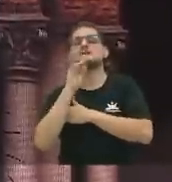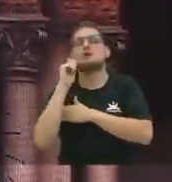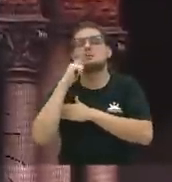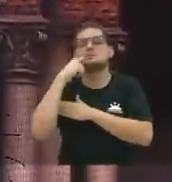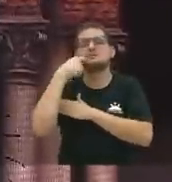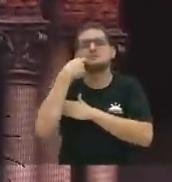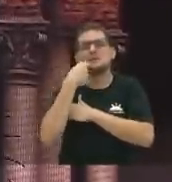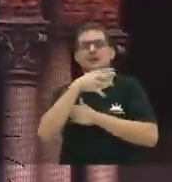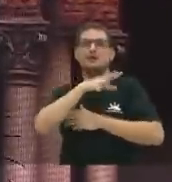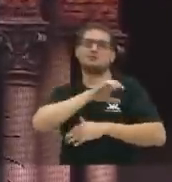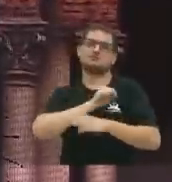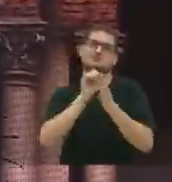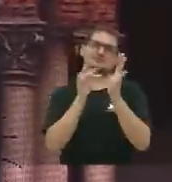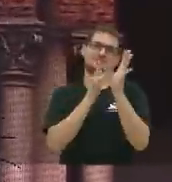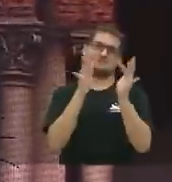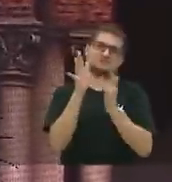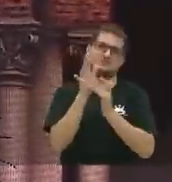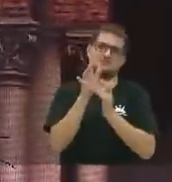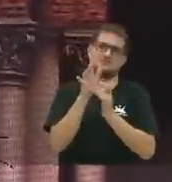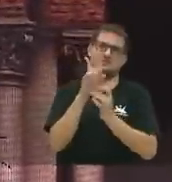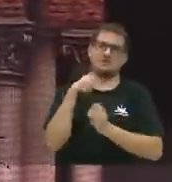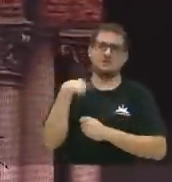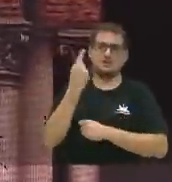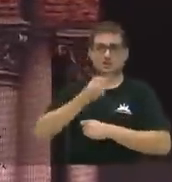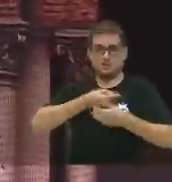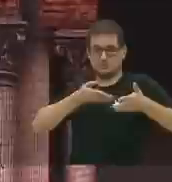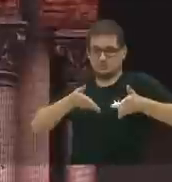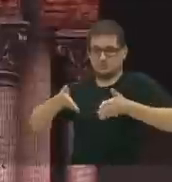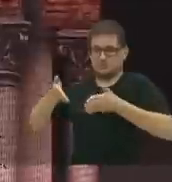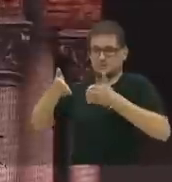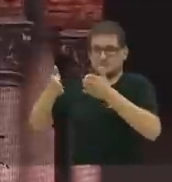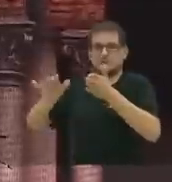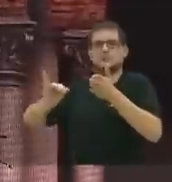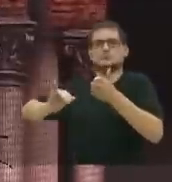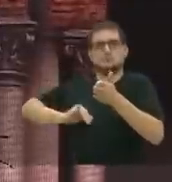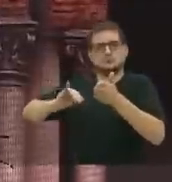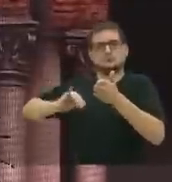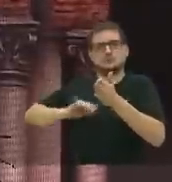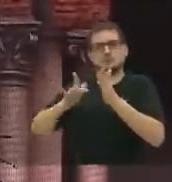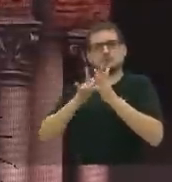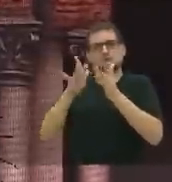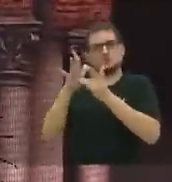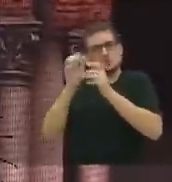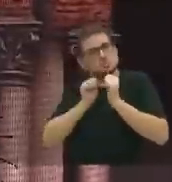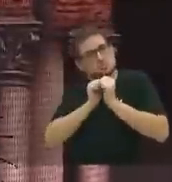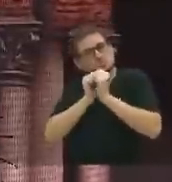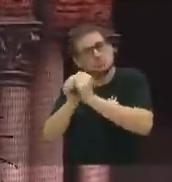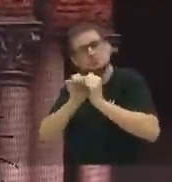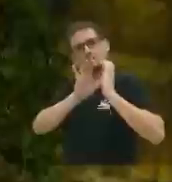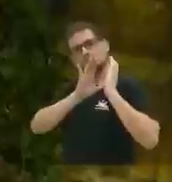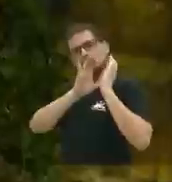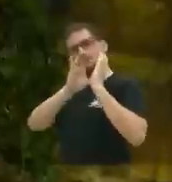ir na via dolorosa com o Senhor.